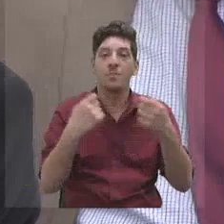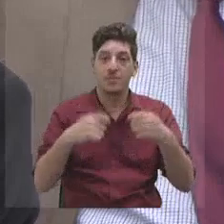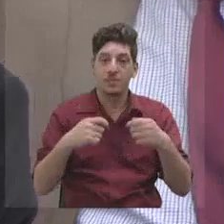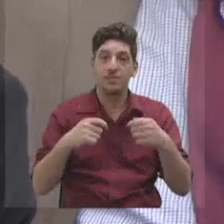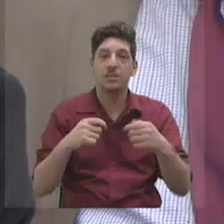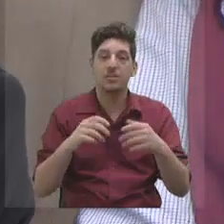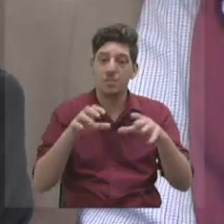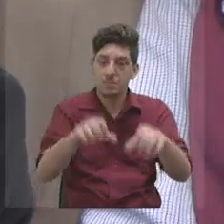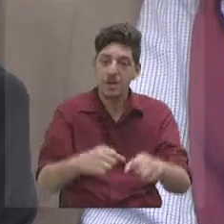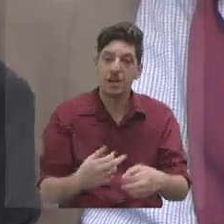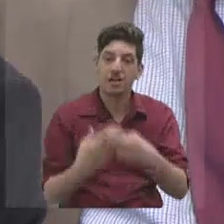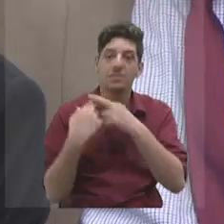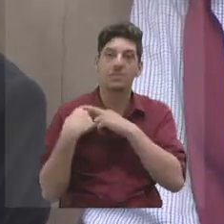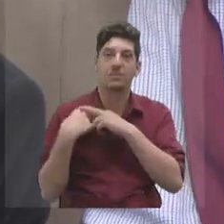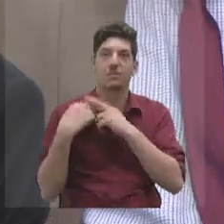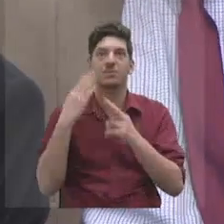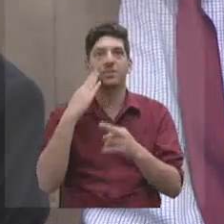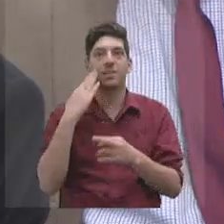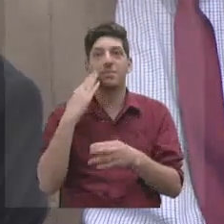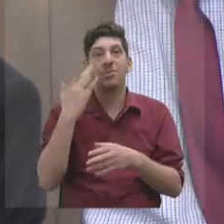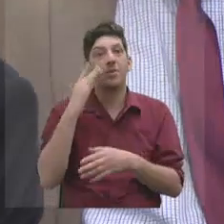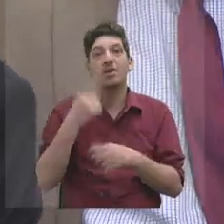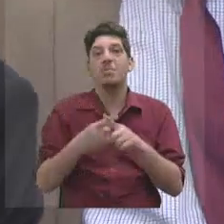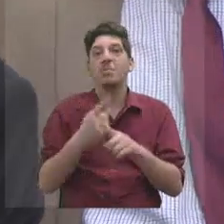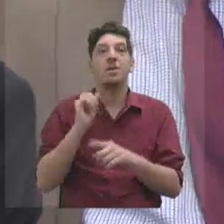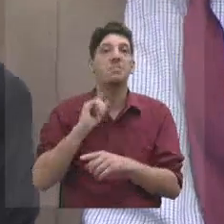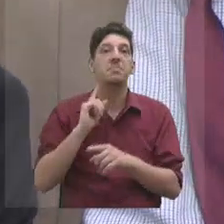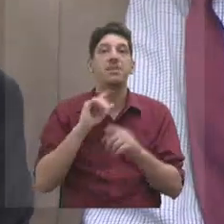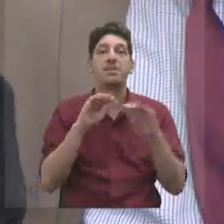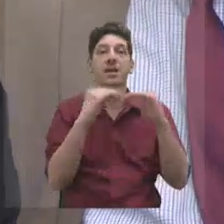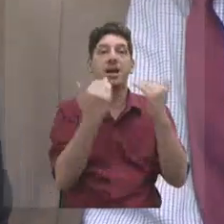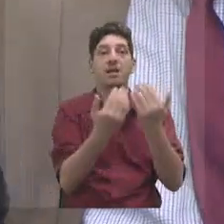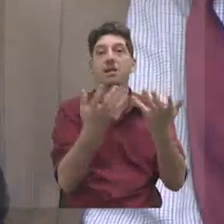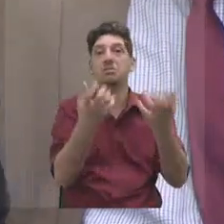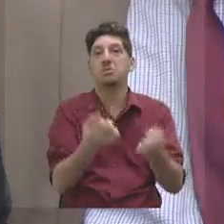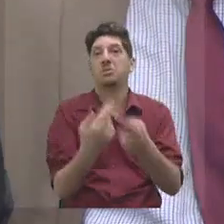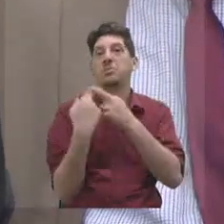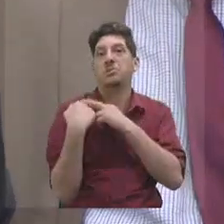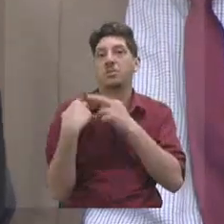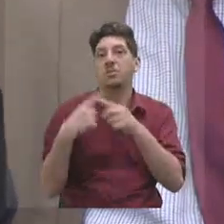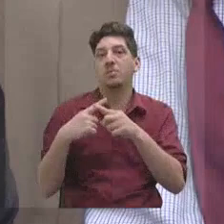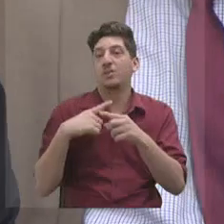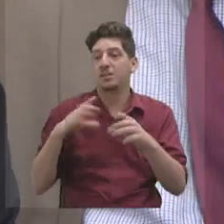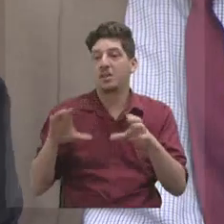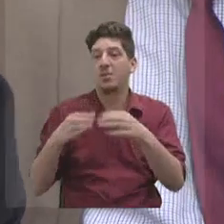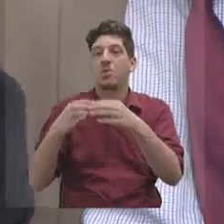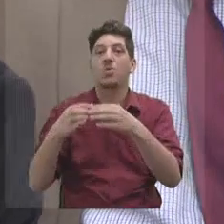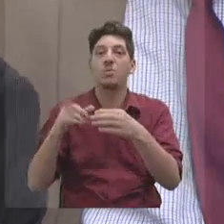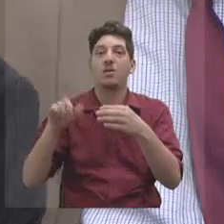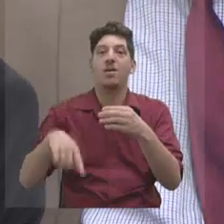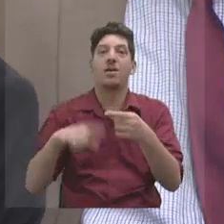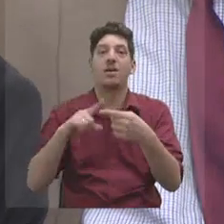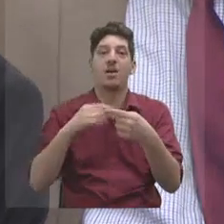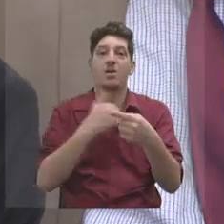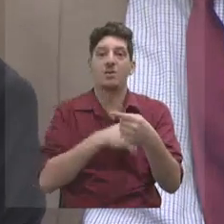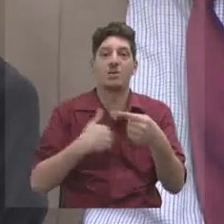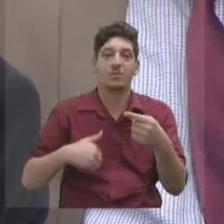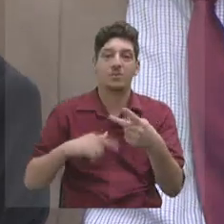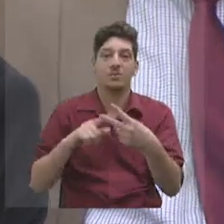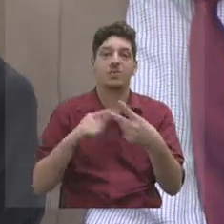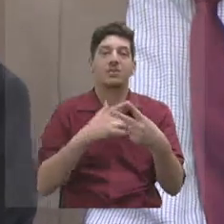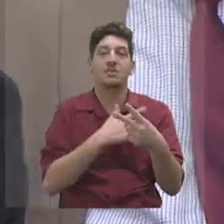que a Minas Arena é que assumiu a direção de um estádio sendo que quem tem o produto é Cruzeiro Atlético e América então